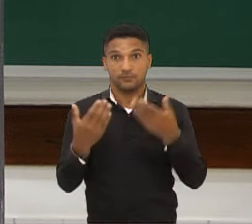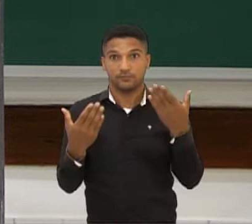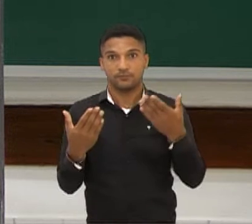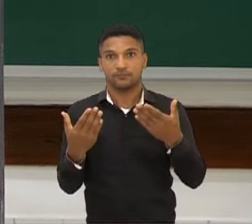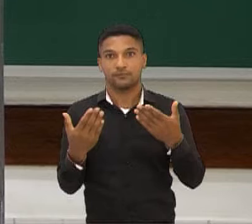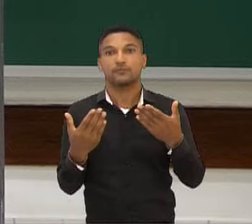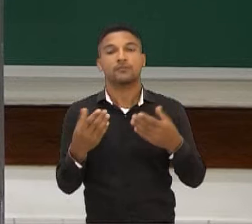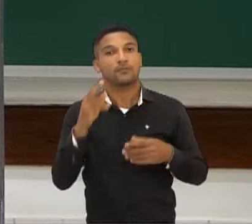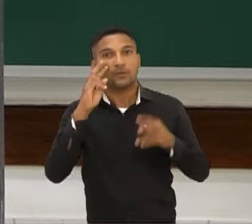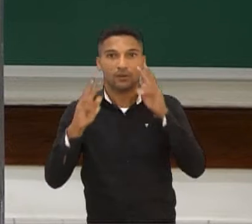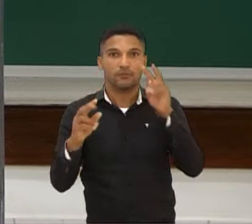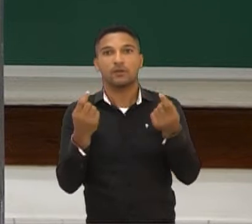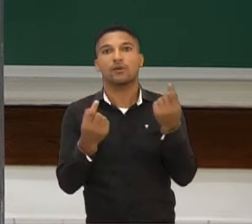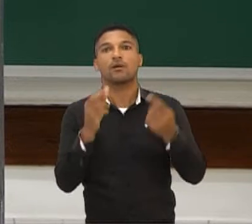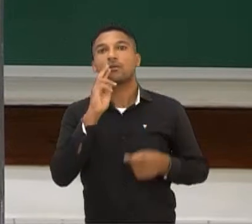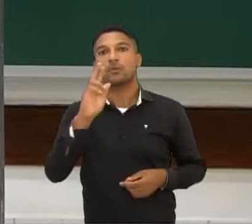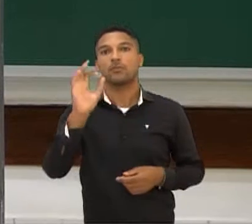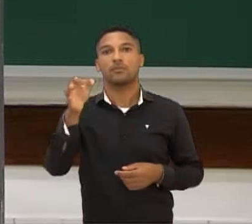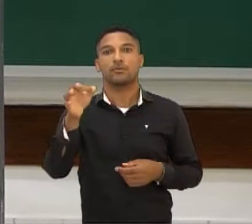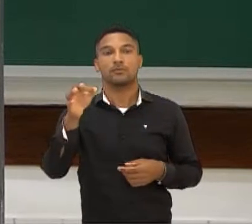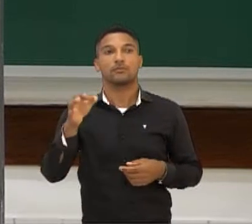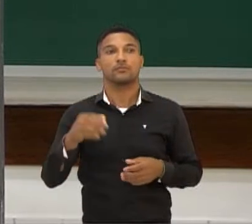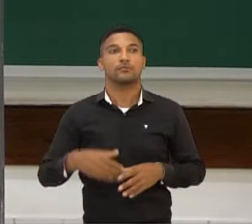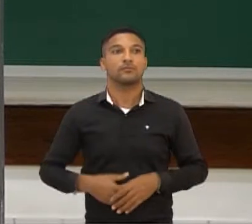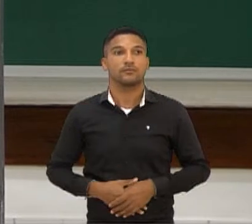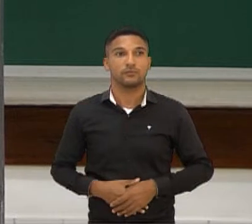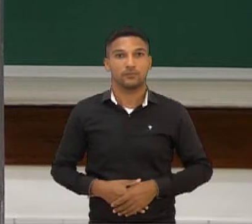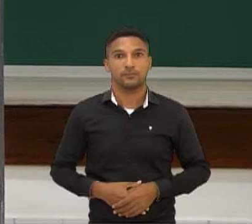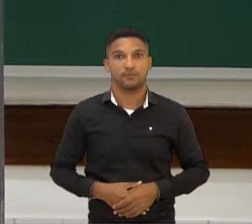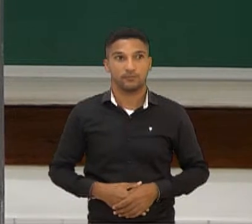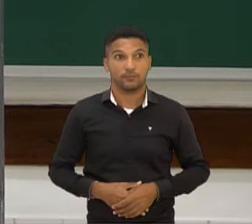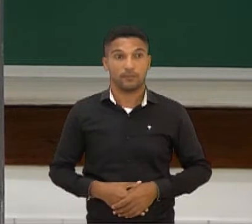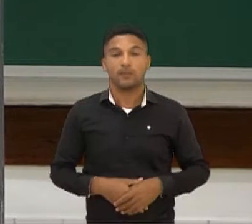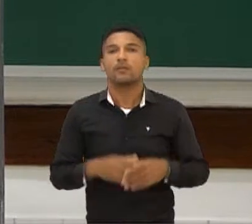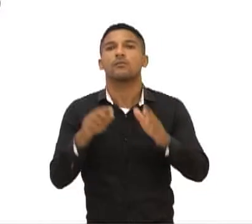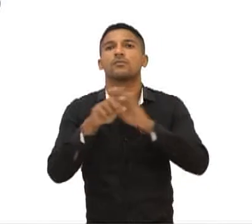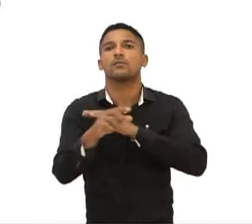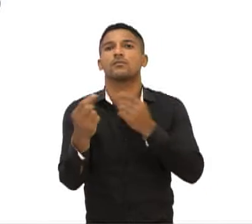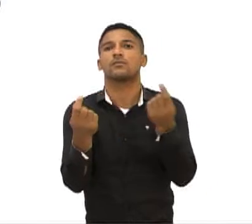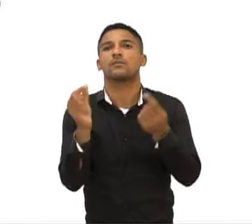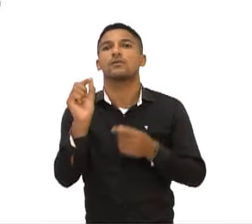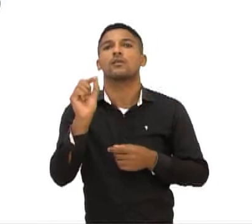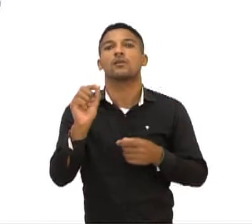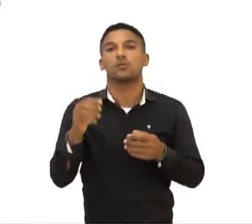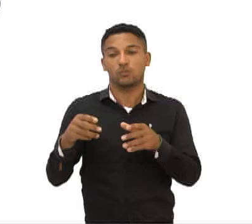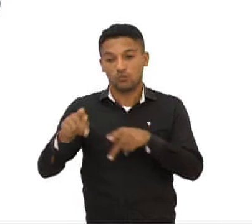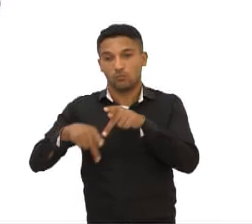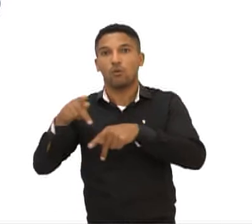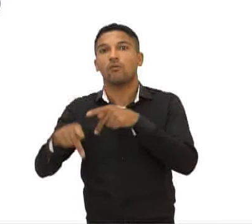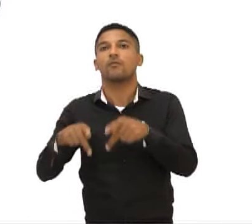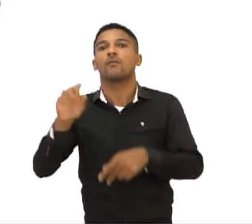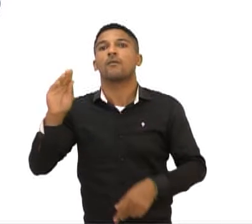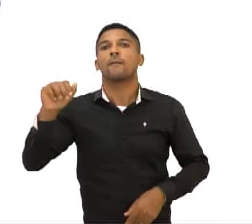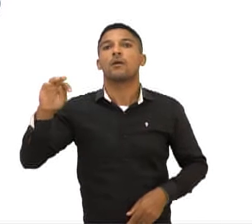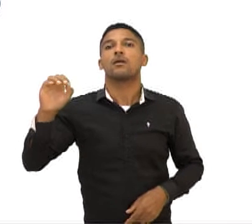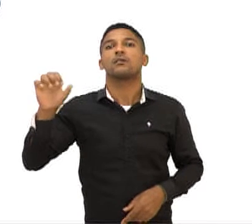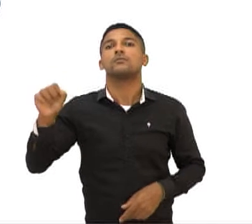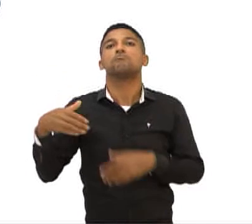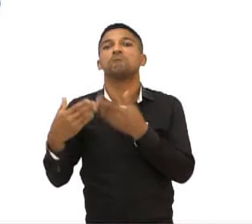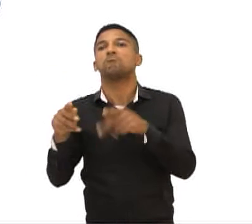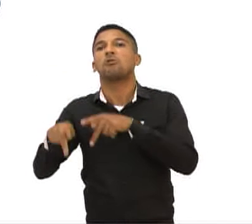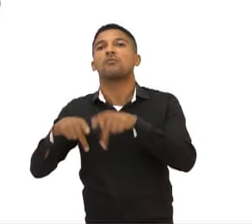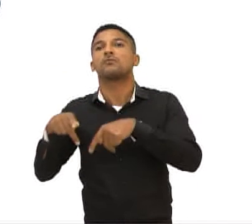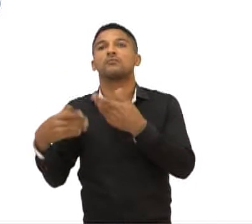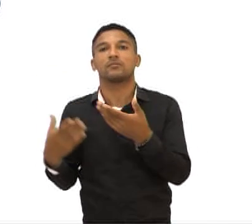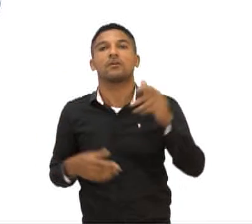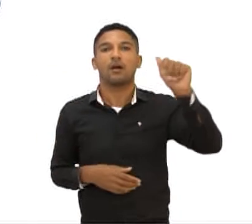Então, vamos ver qual é a resposta correta do quiz. Bom, a pergunta era quem eram os Bantos. A. Indivíduos que